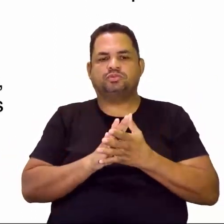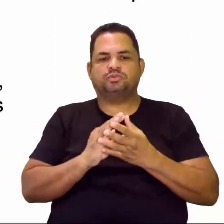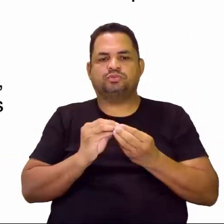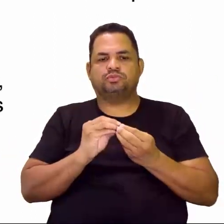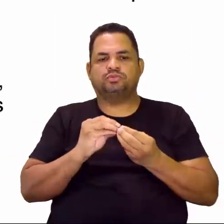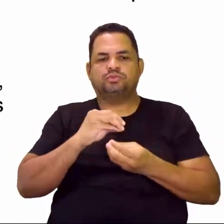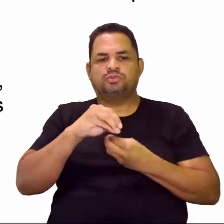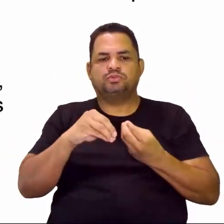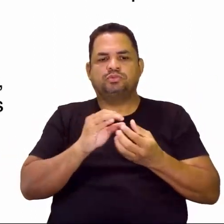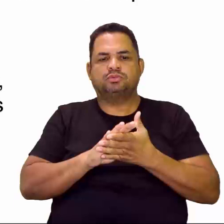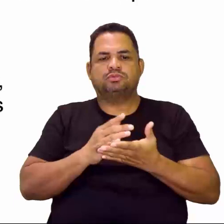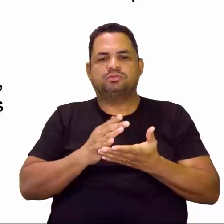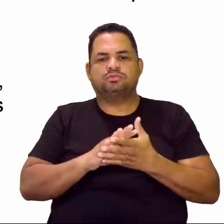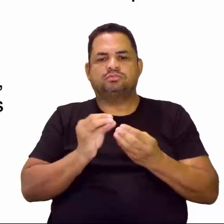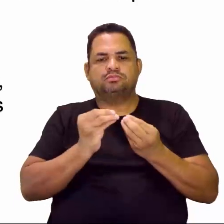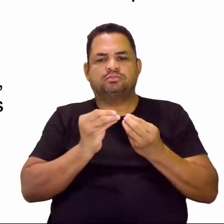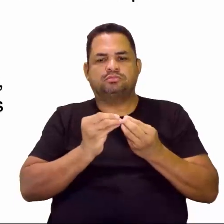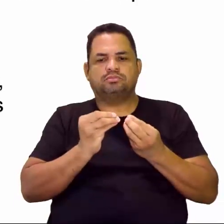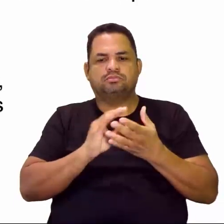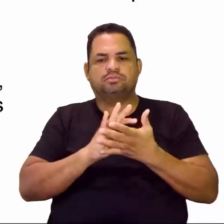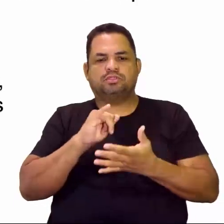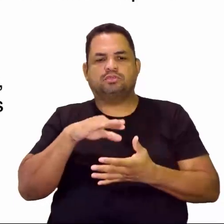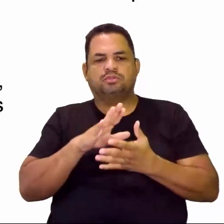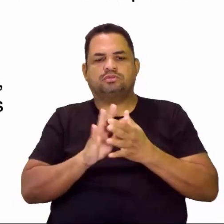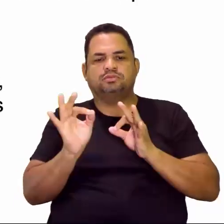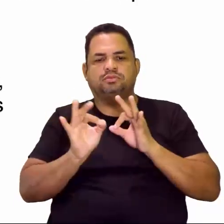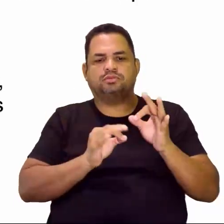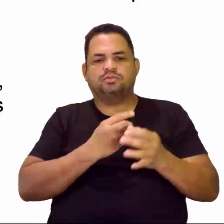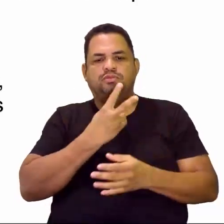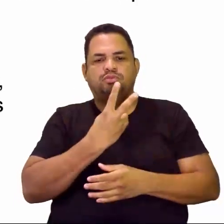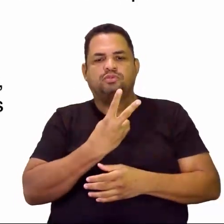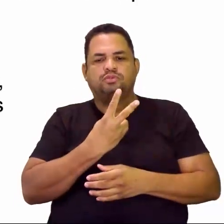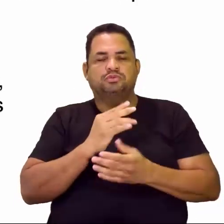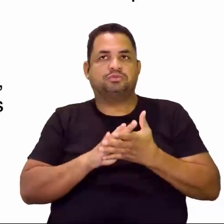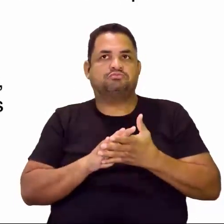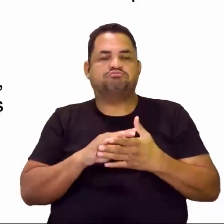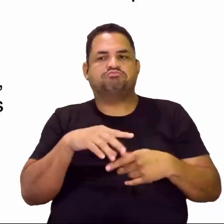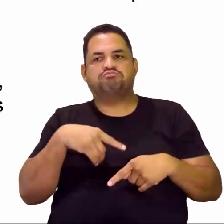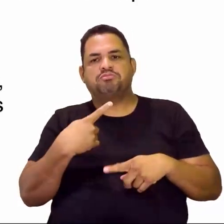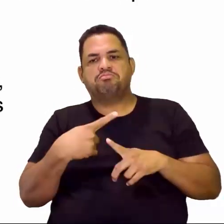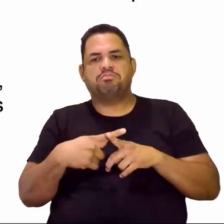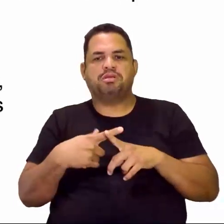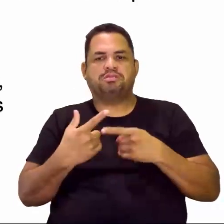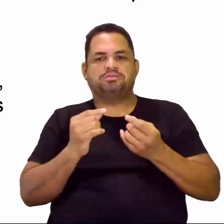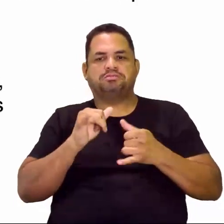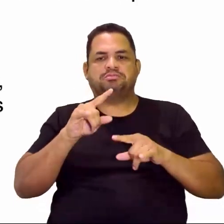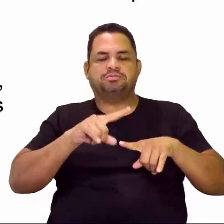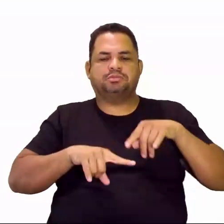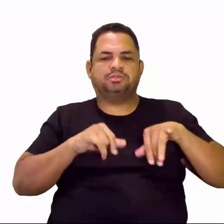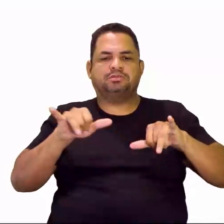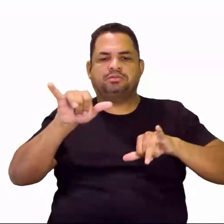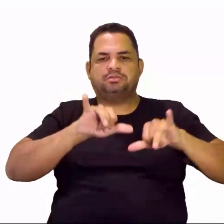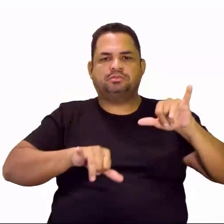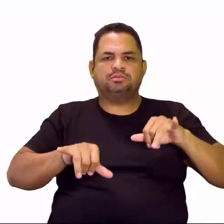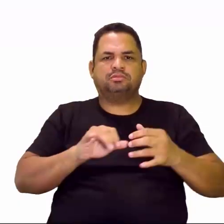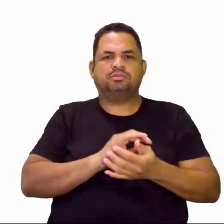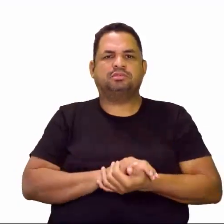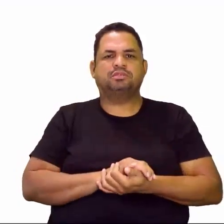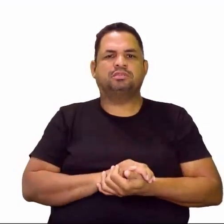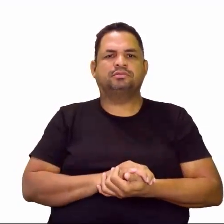cujas moléculas ou aglomerados iônicos são formados por 2 ou mais elementos químicos, como também